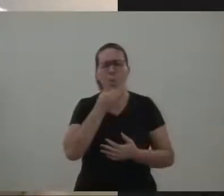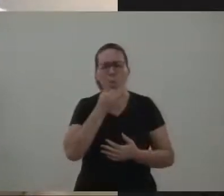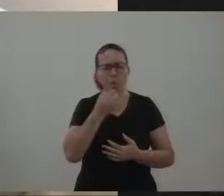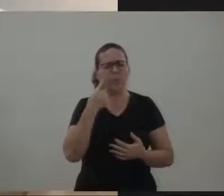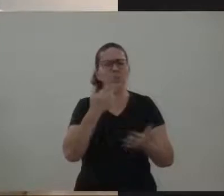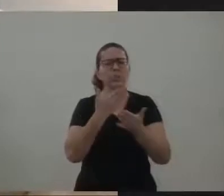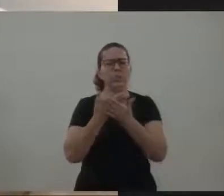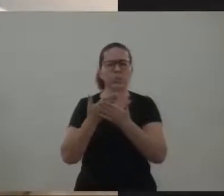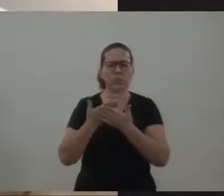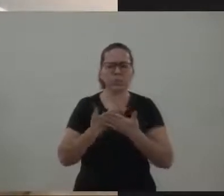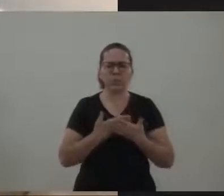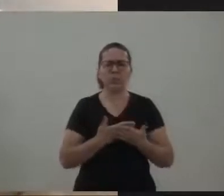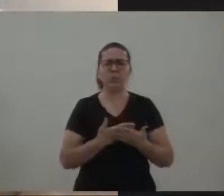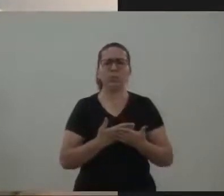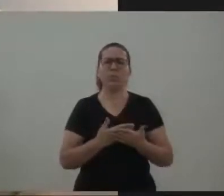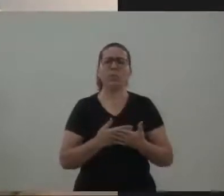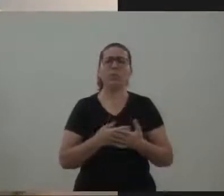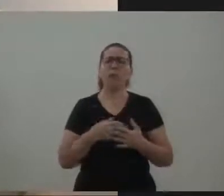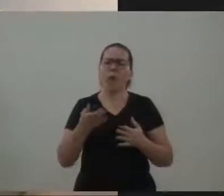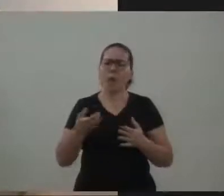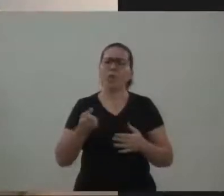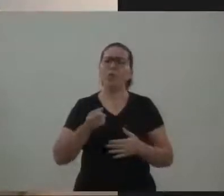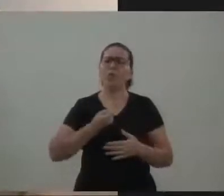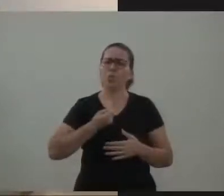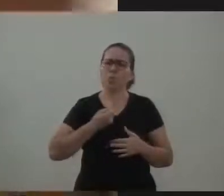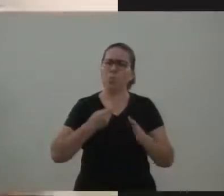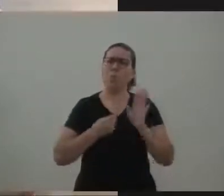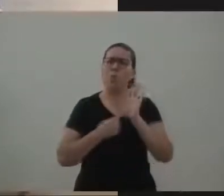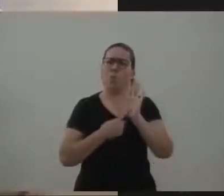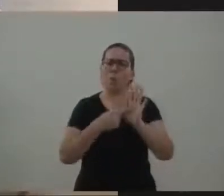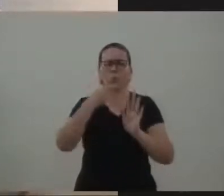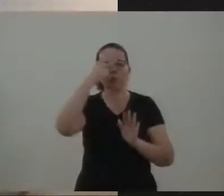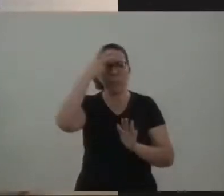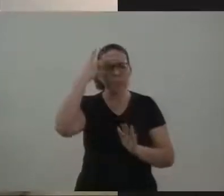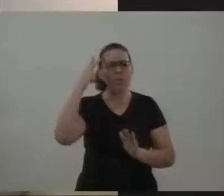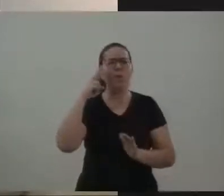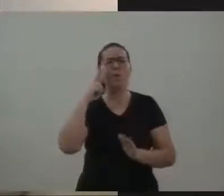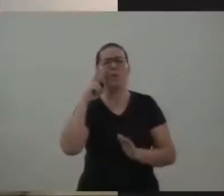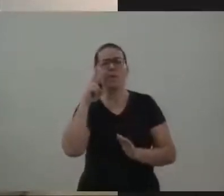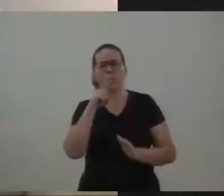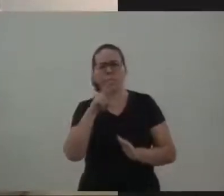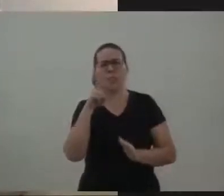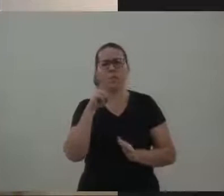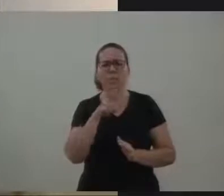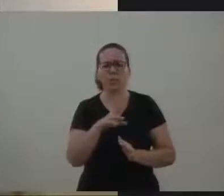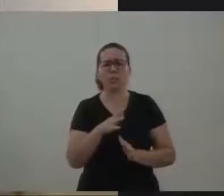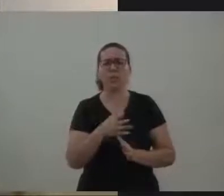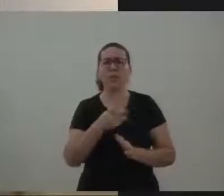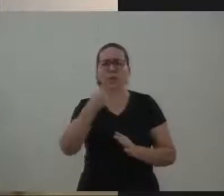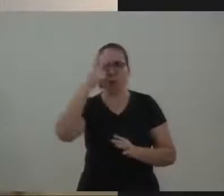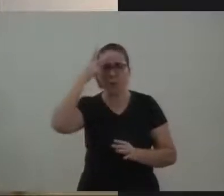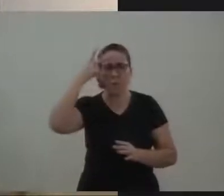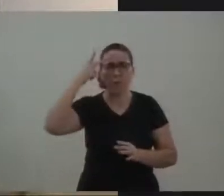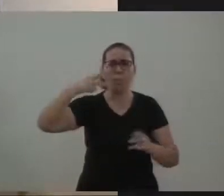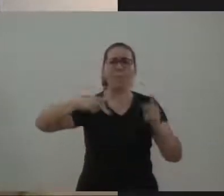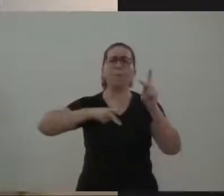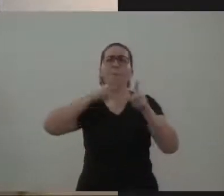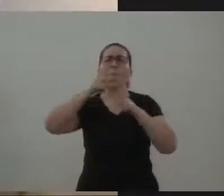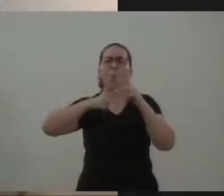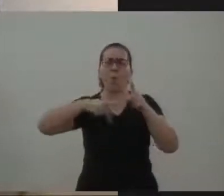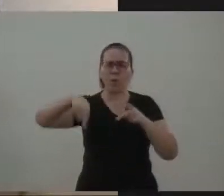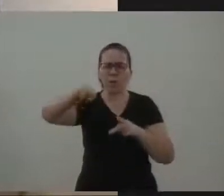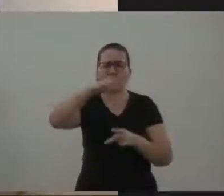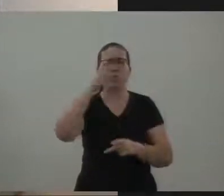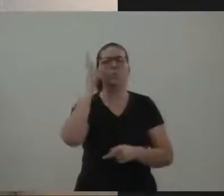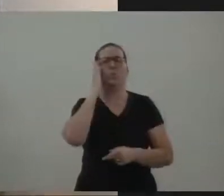E nisso números apontam isso, né? As pessoas veem isso, somente a população vê isso, né?